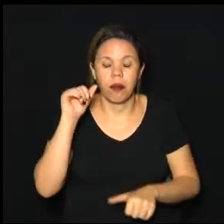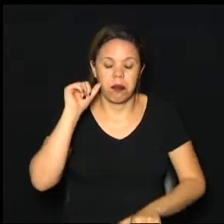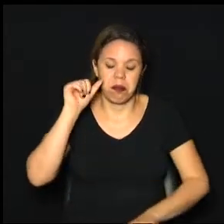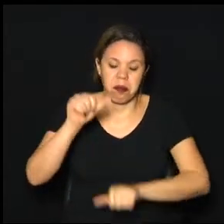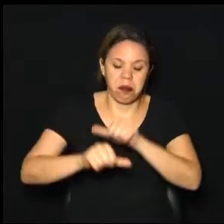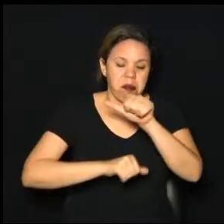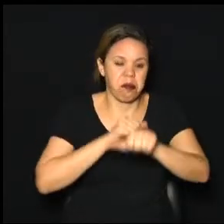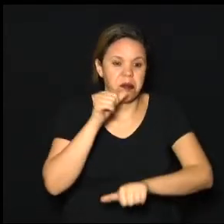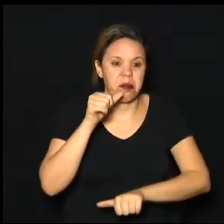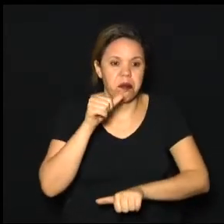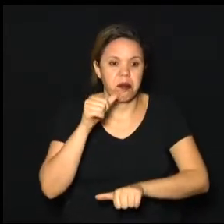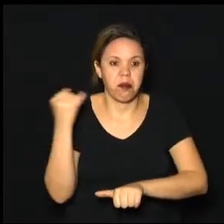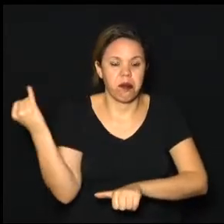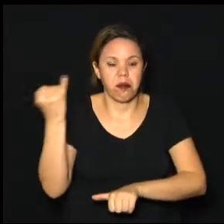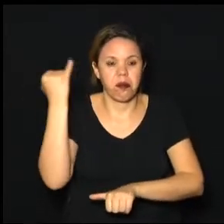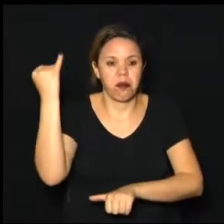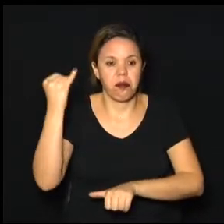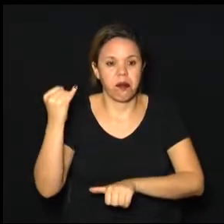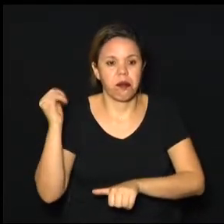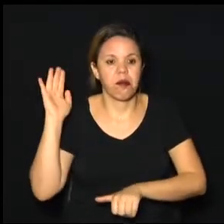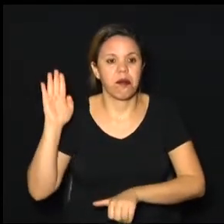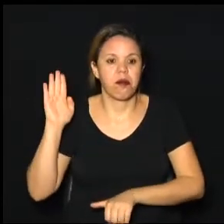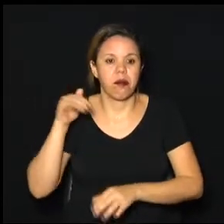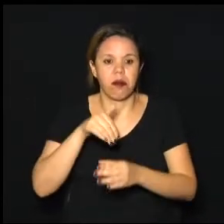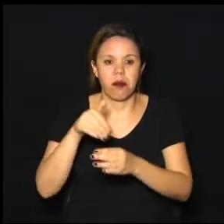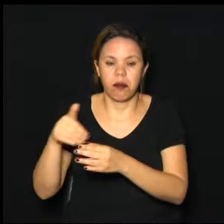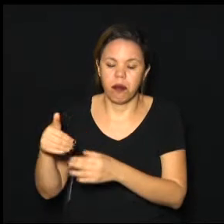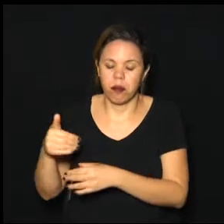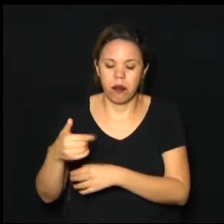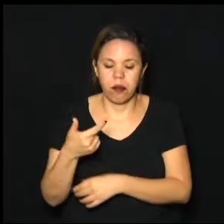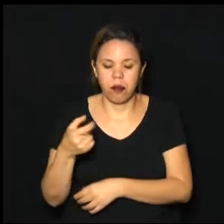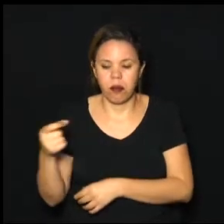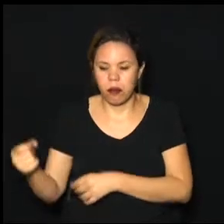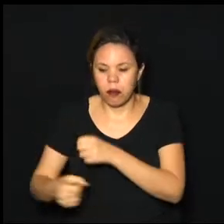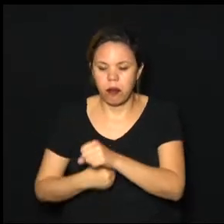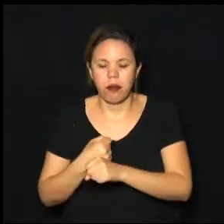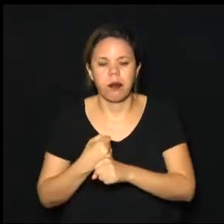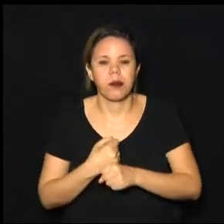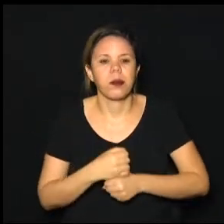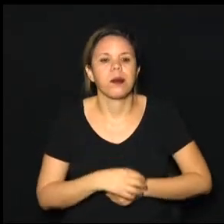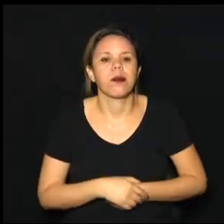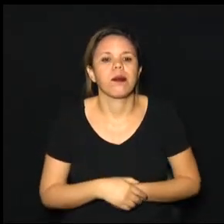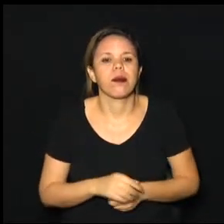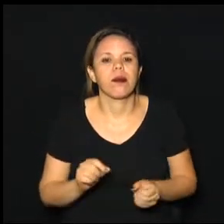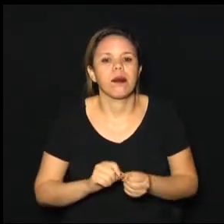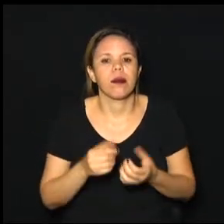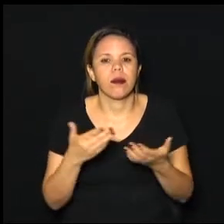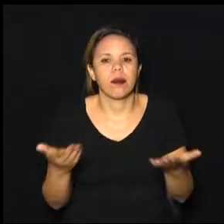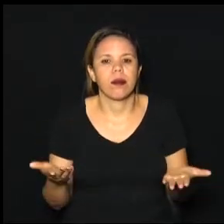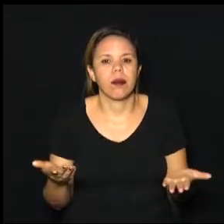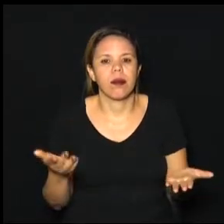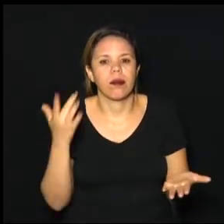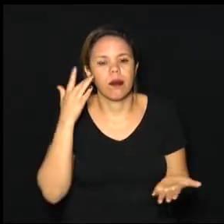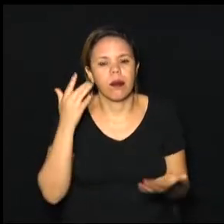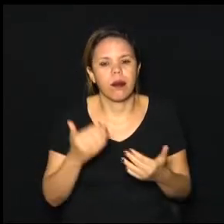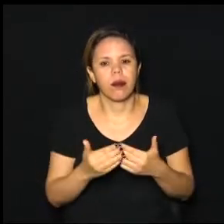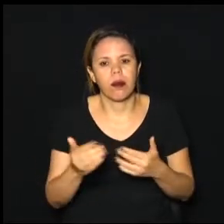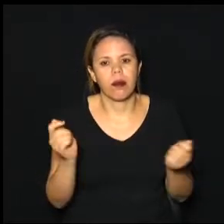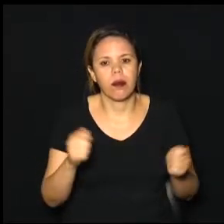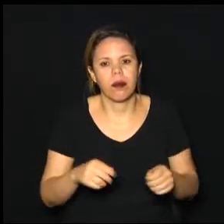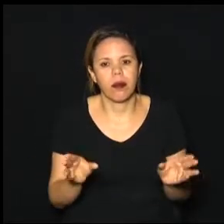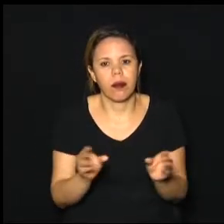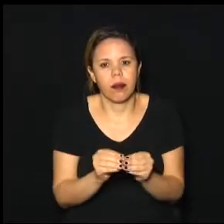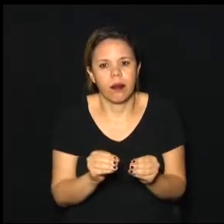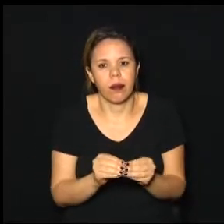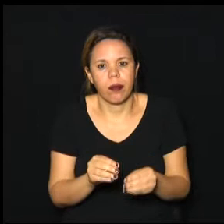impactante, a mais relevante para as eleições de 2020. Feito isso, acho que a gente pode